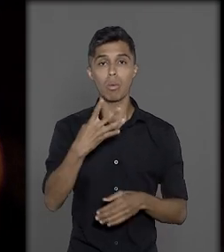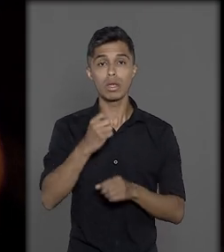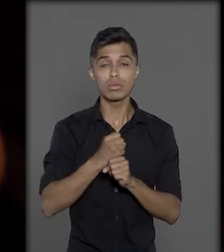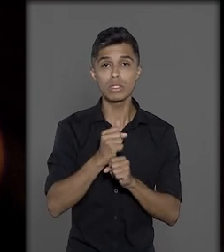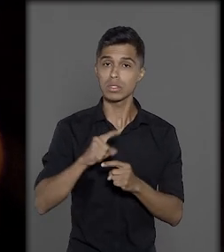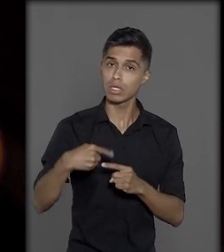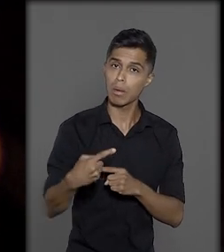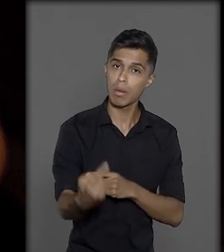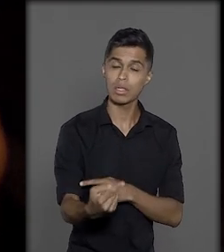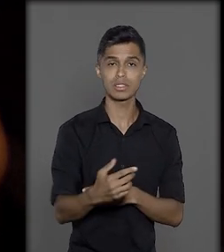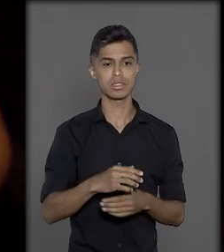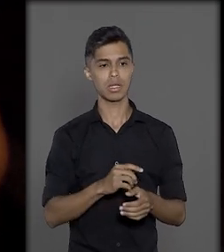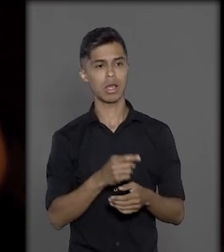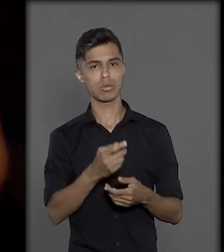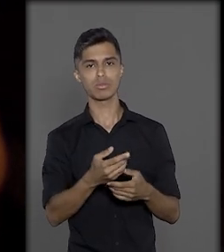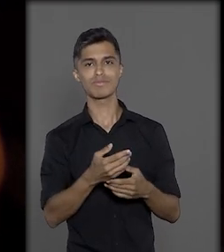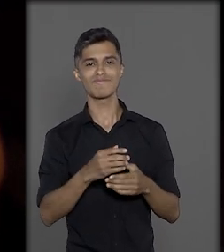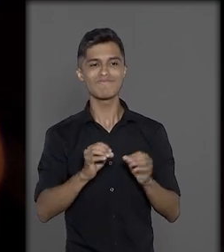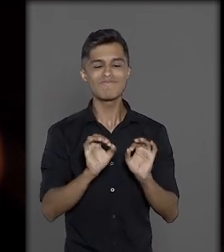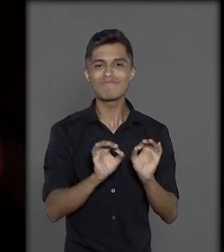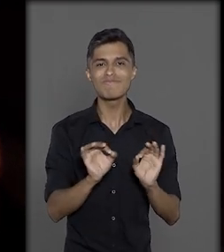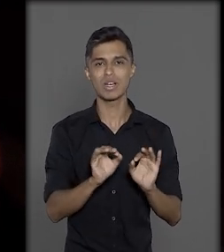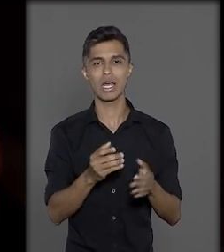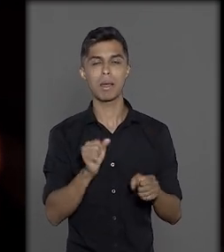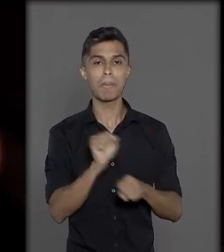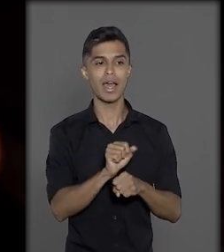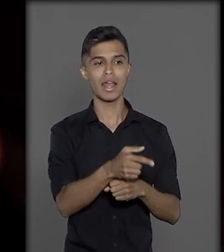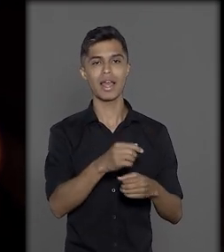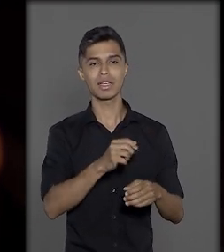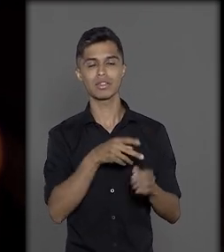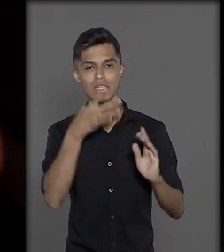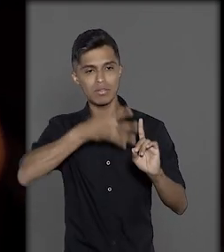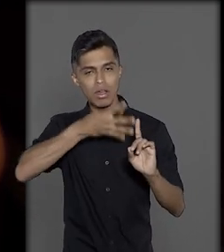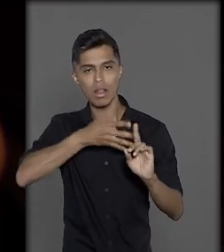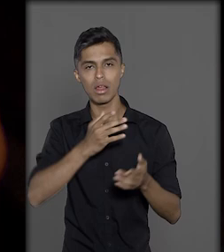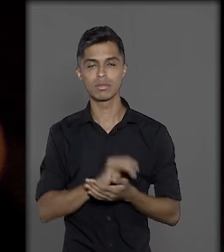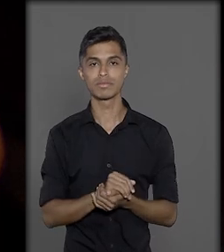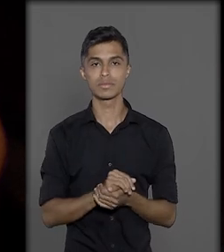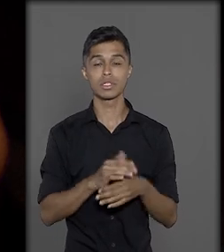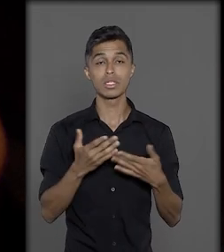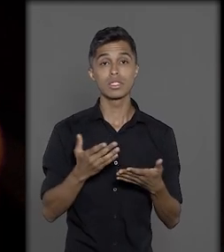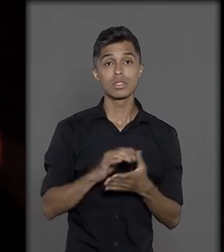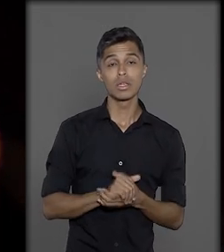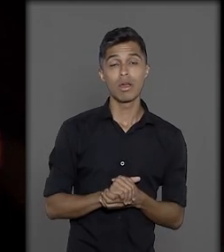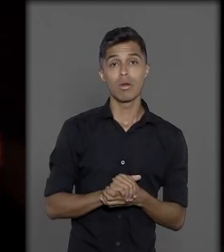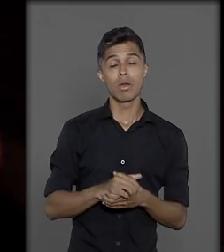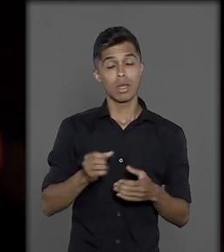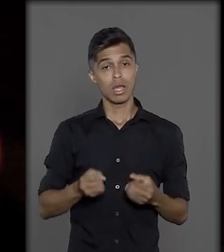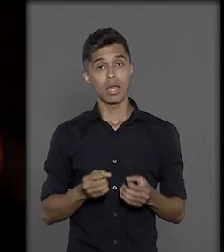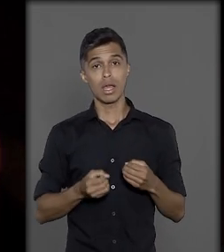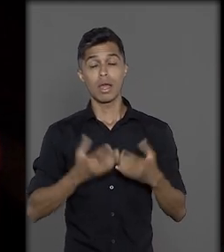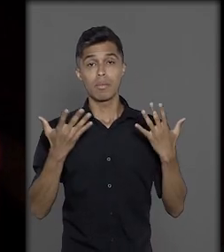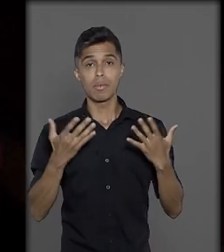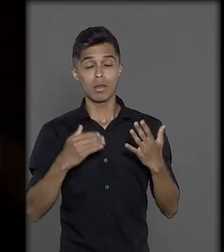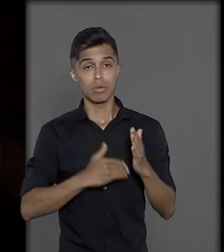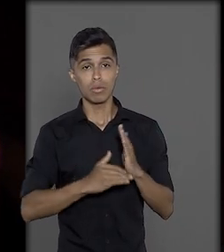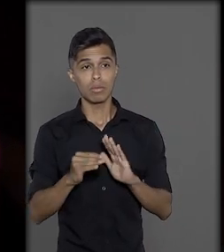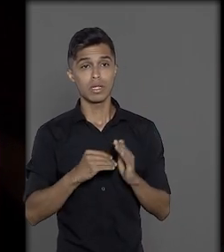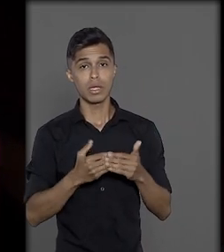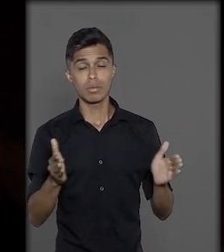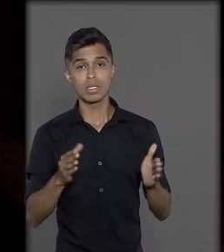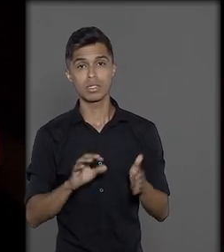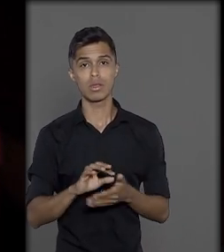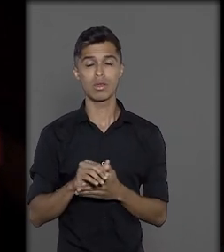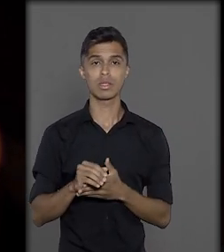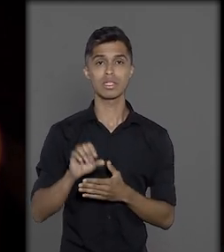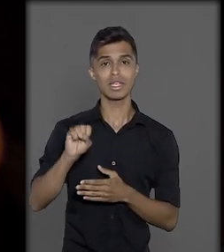de quatro anos sem movimentações no inquérito a defesa empetrou habeas corpus no Tribunal de Justiça de Santa